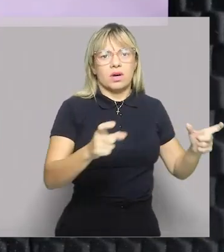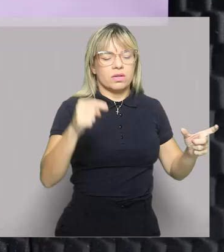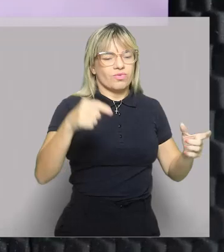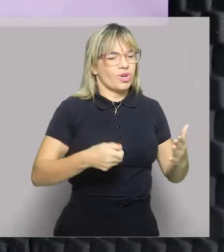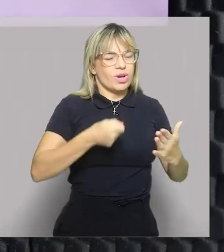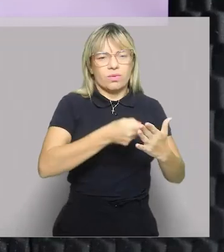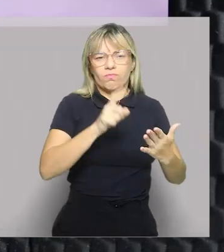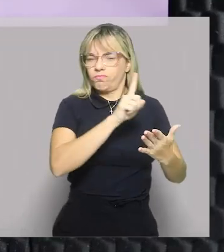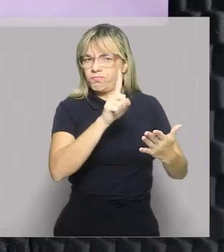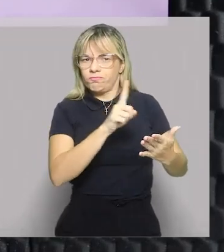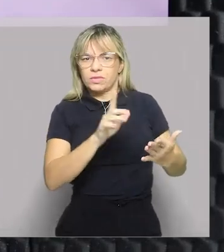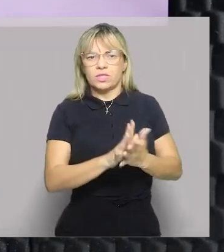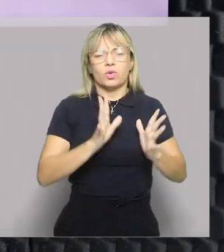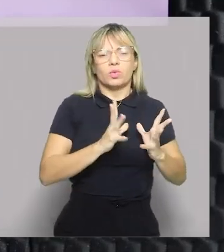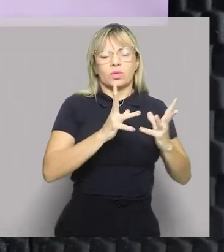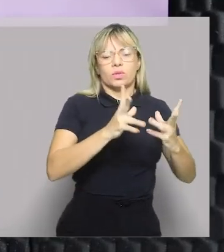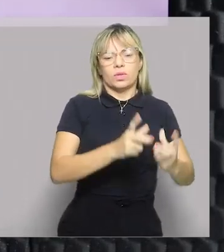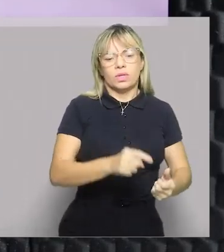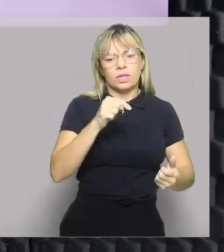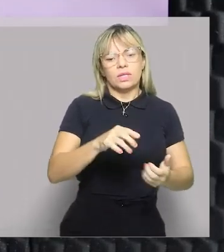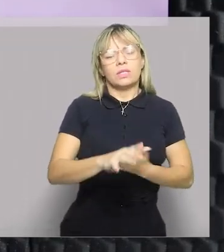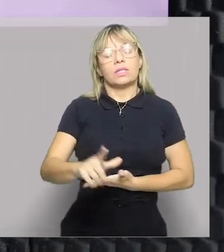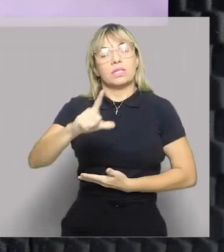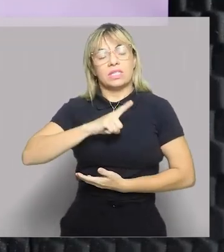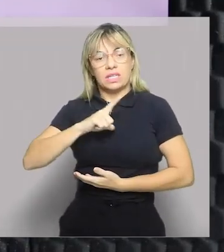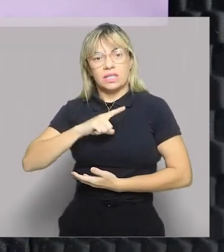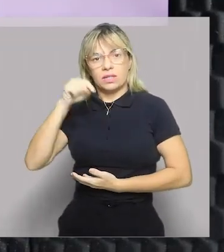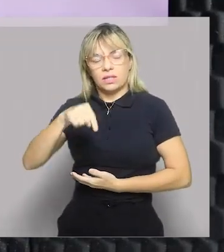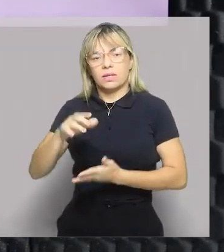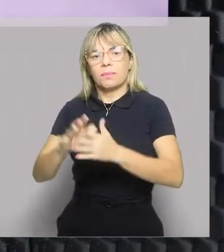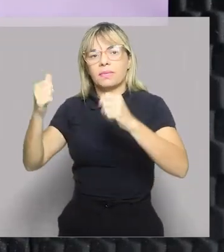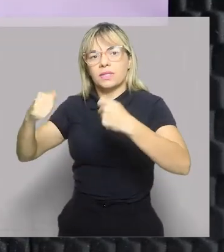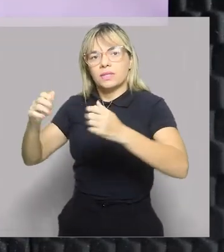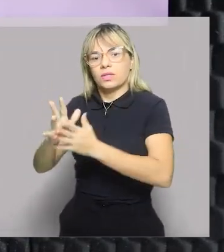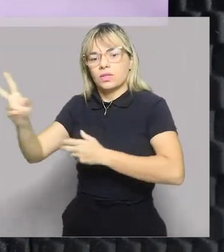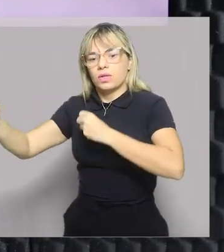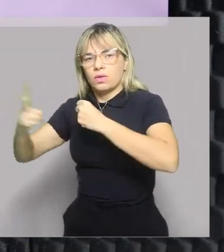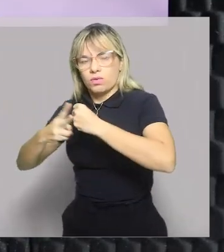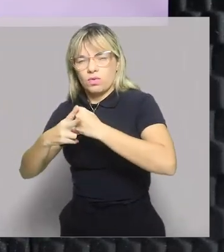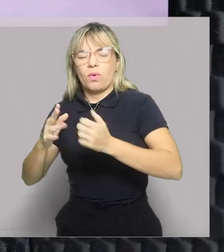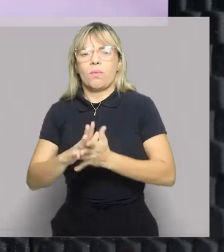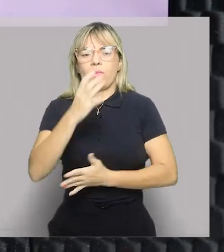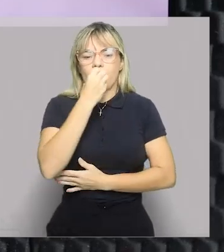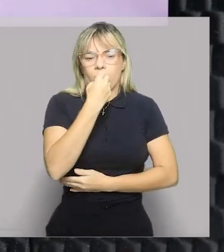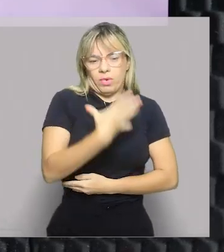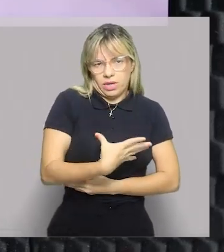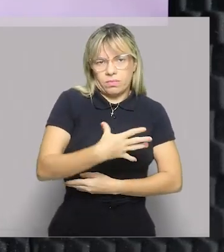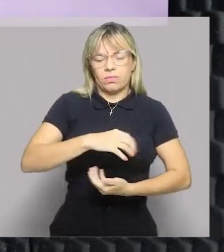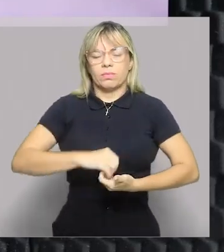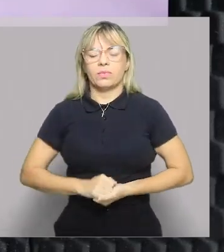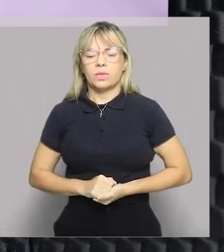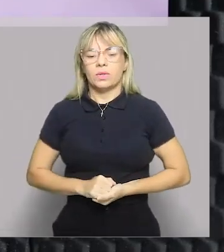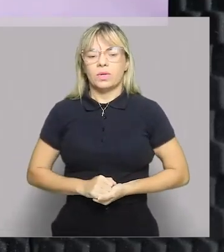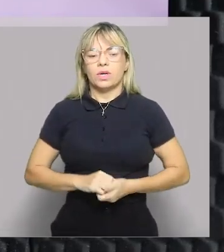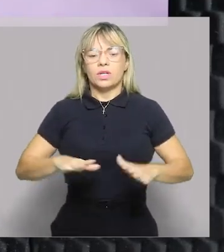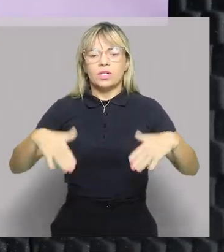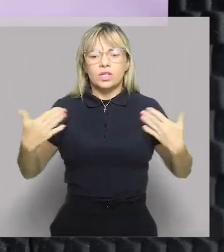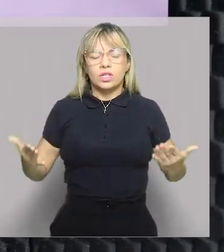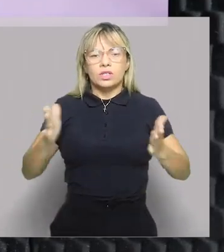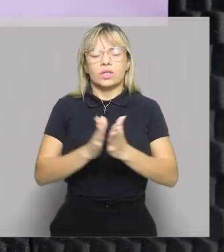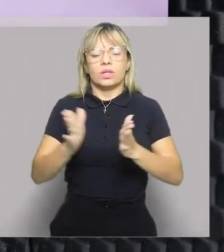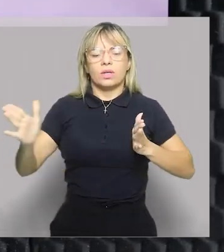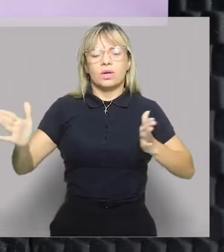o sentido completo. Ela exige, sim, a ocorrência do verbo, tudo bem? E o período